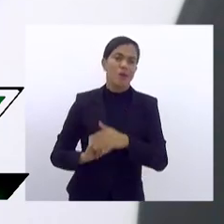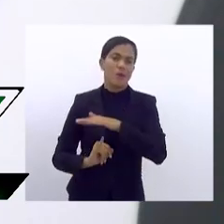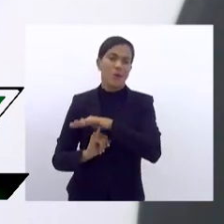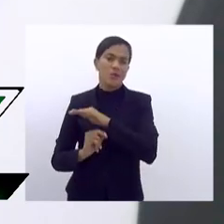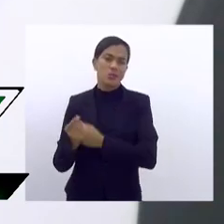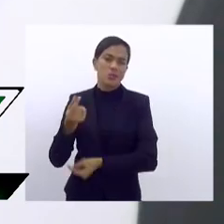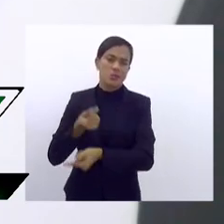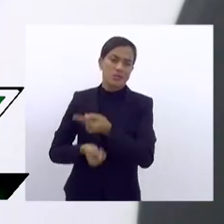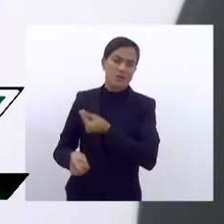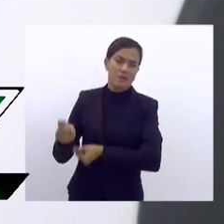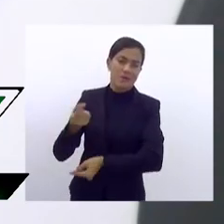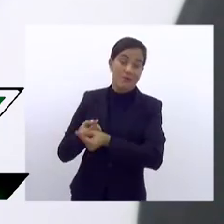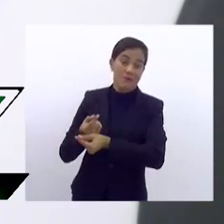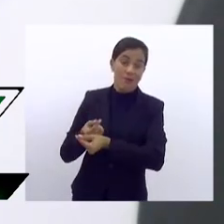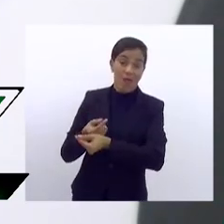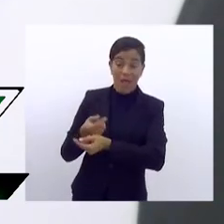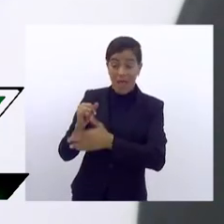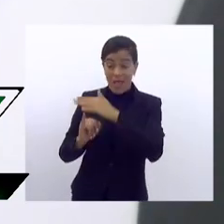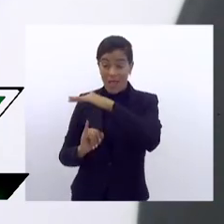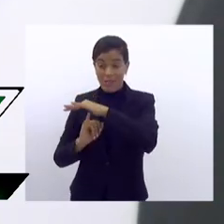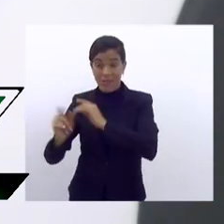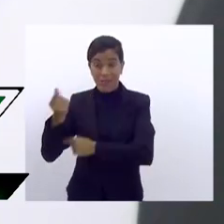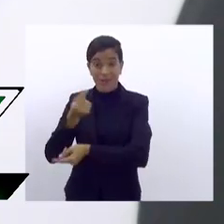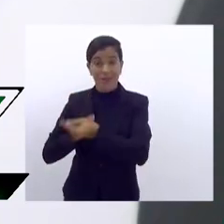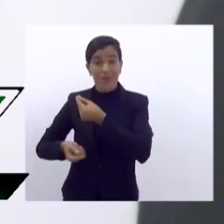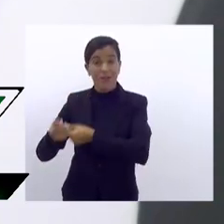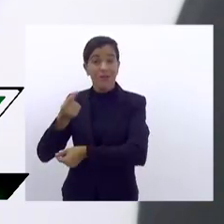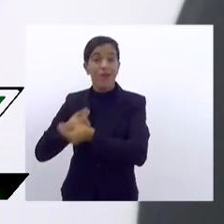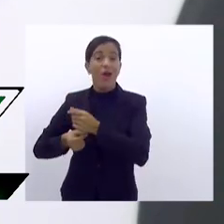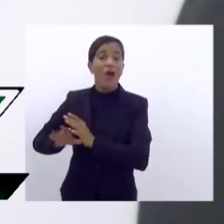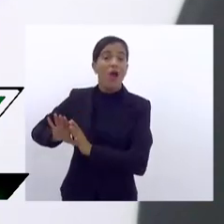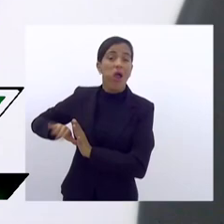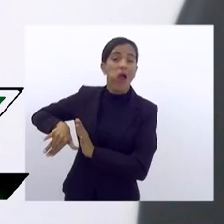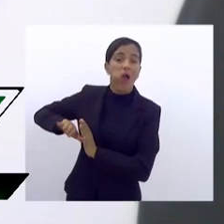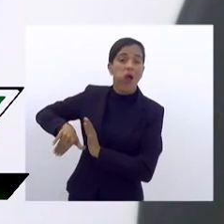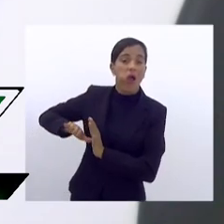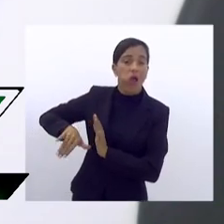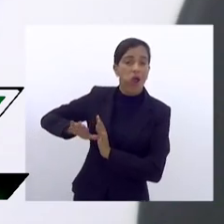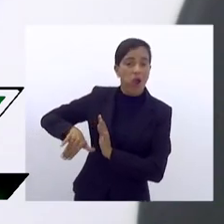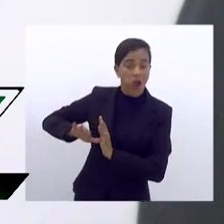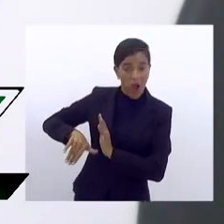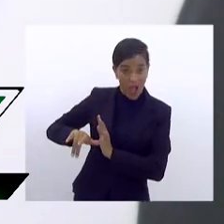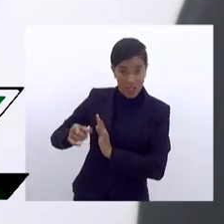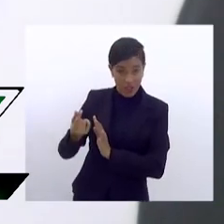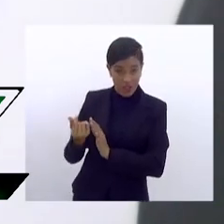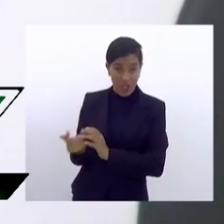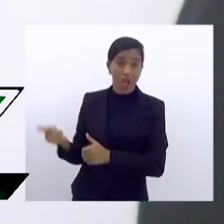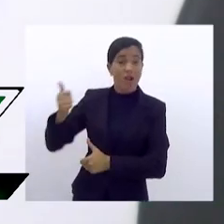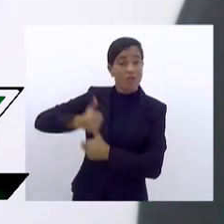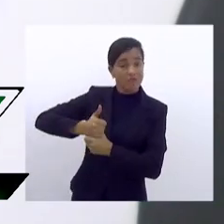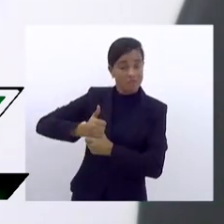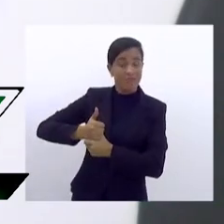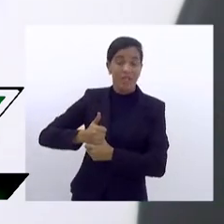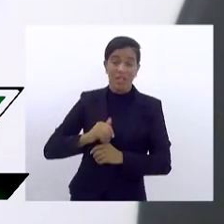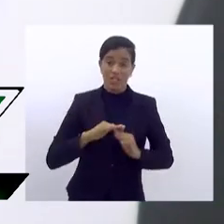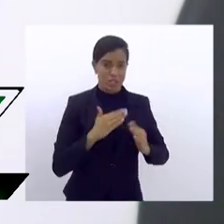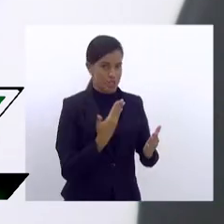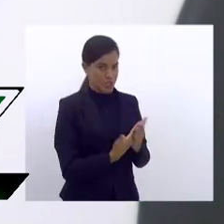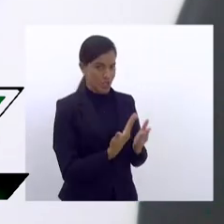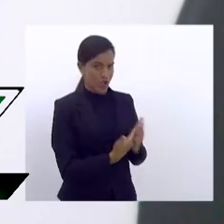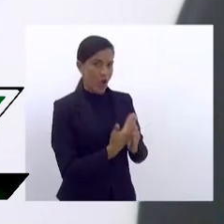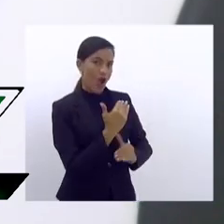financeira a instituição financeira se rouba dinheiro e dinheiro se repõe escola se